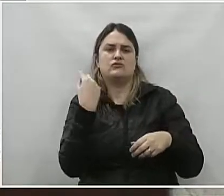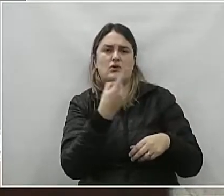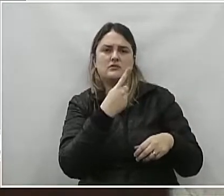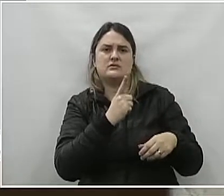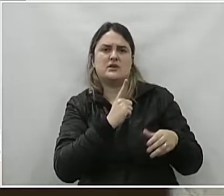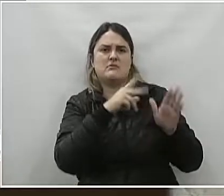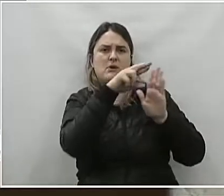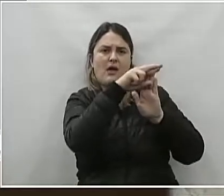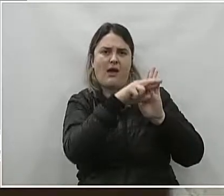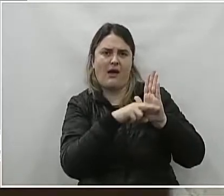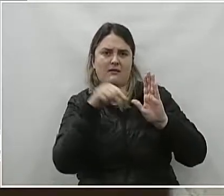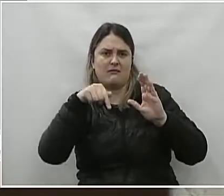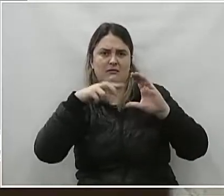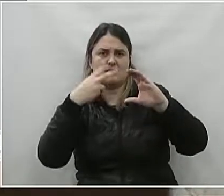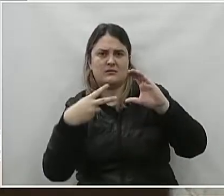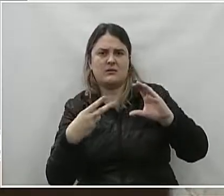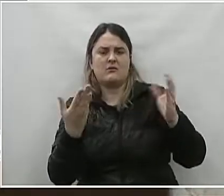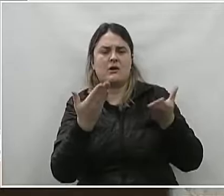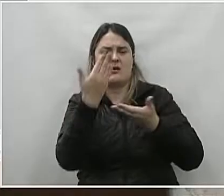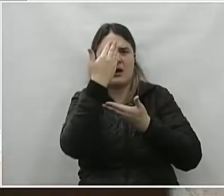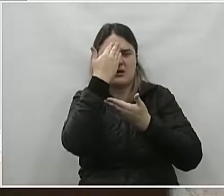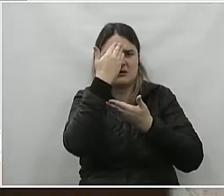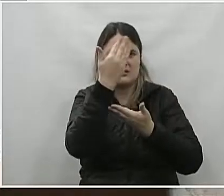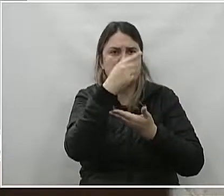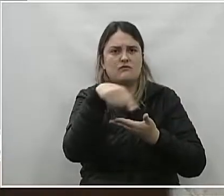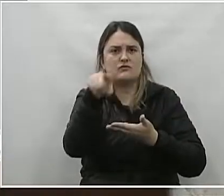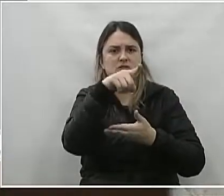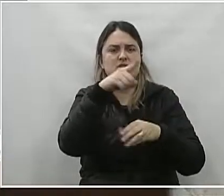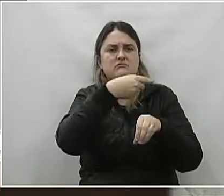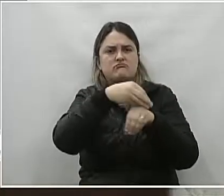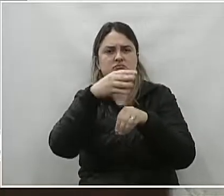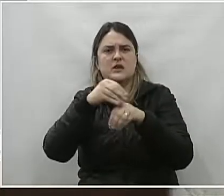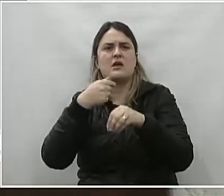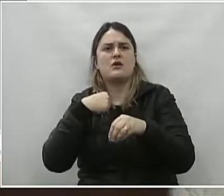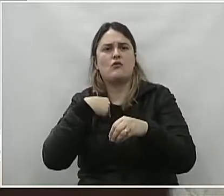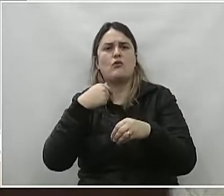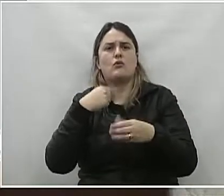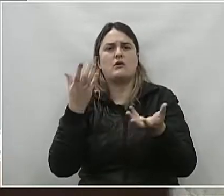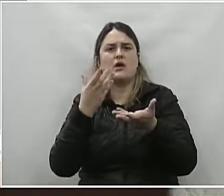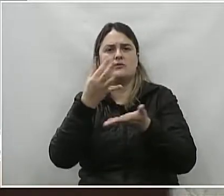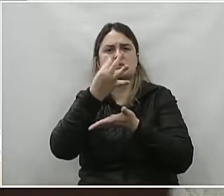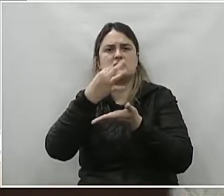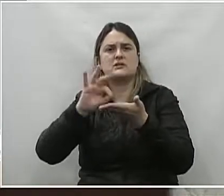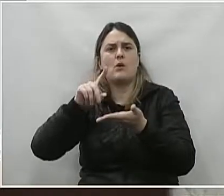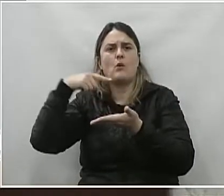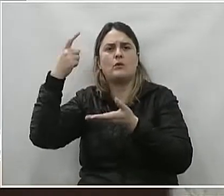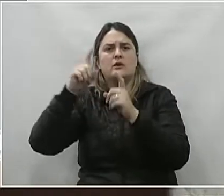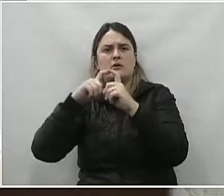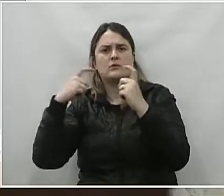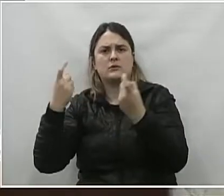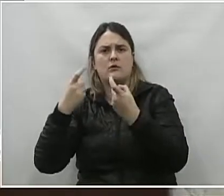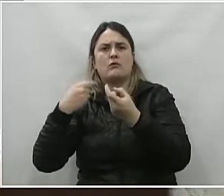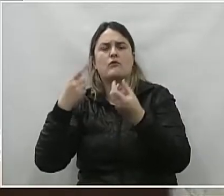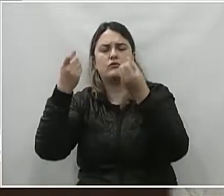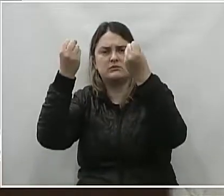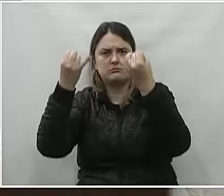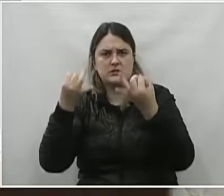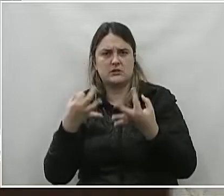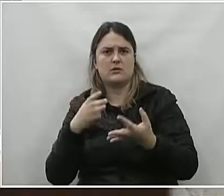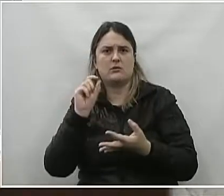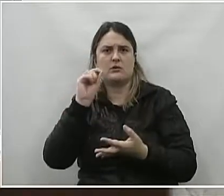seguido. Tá? Agradeço a colaboração de todos. Espero